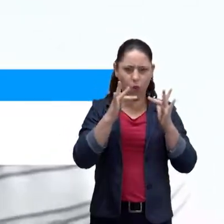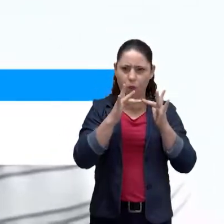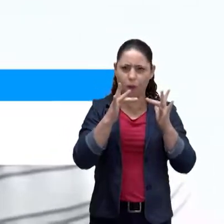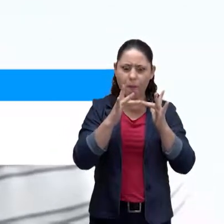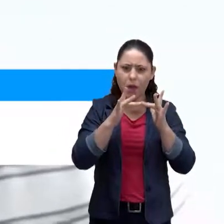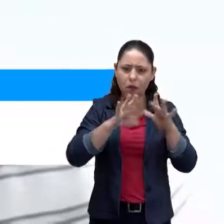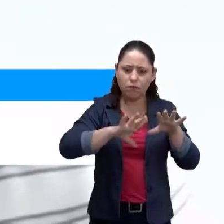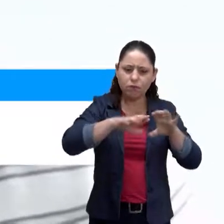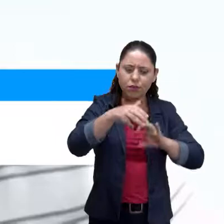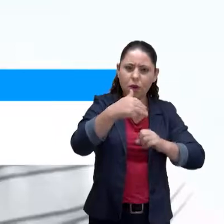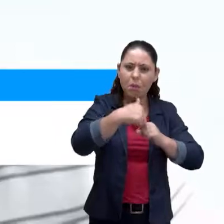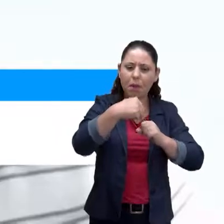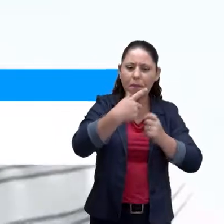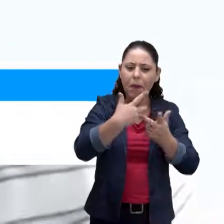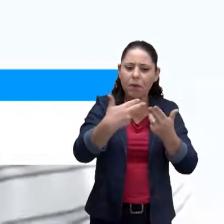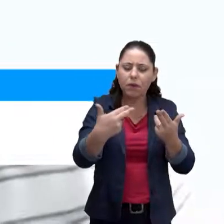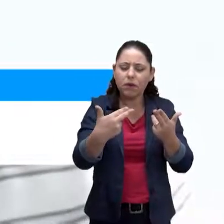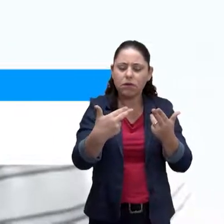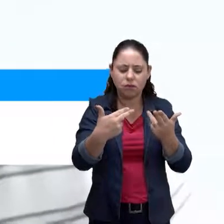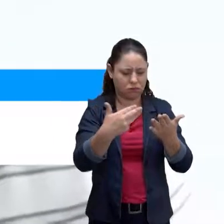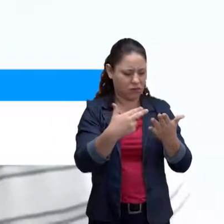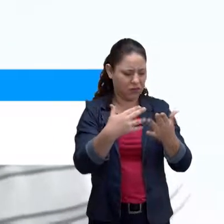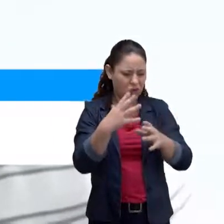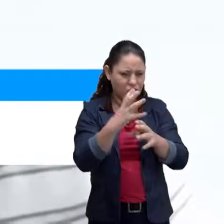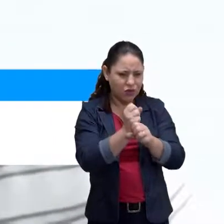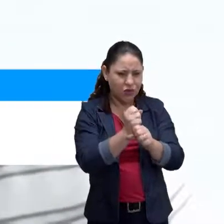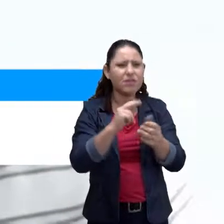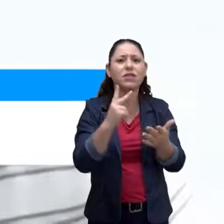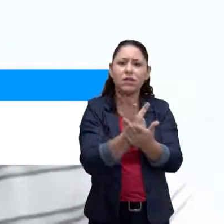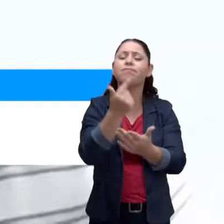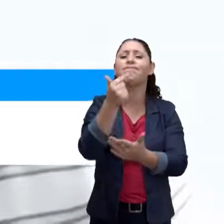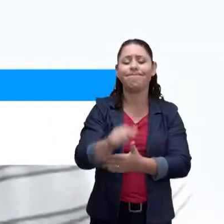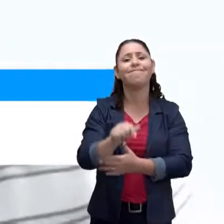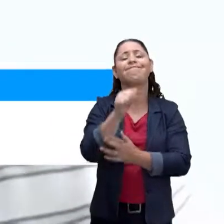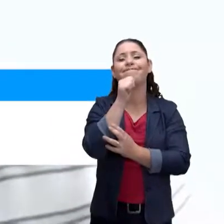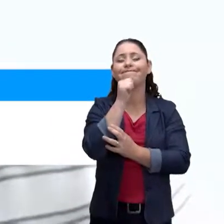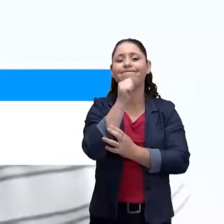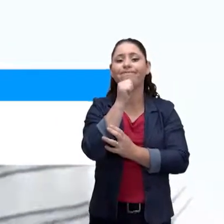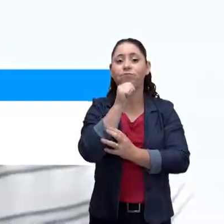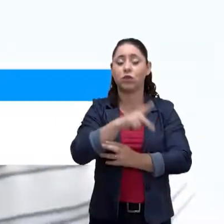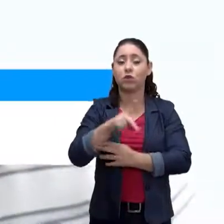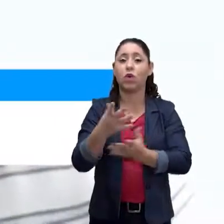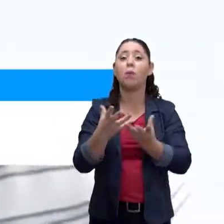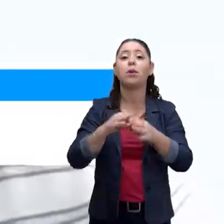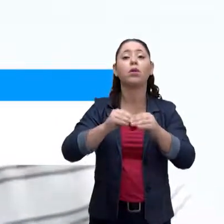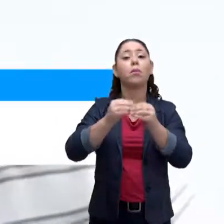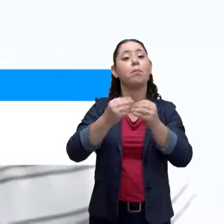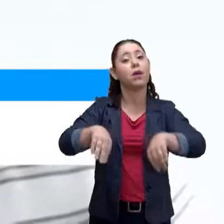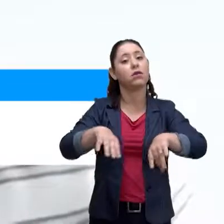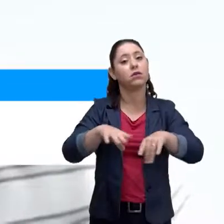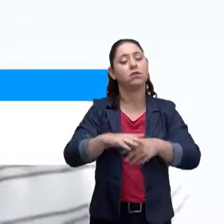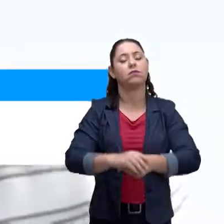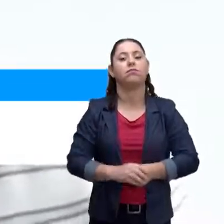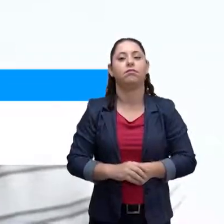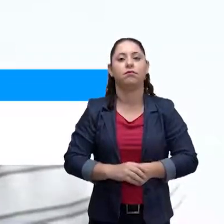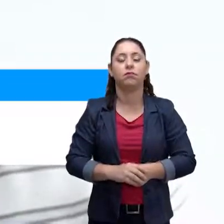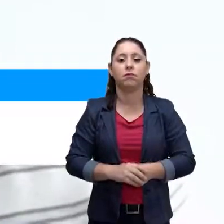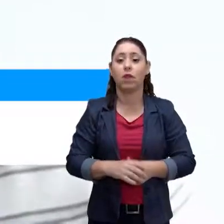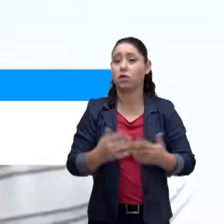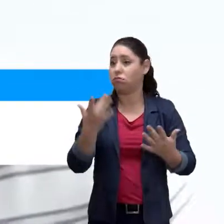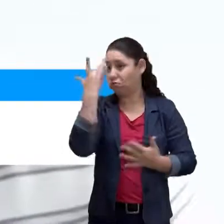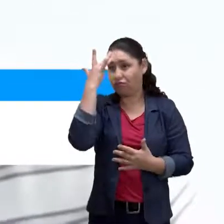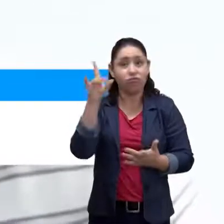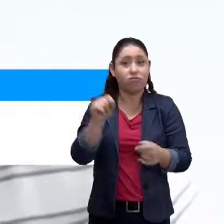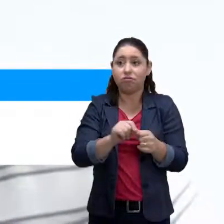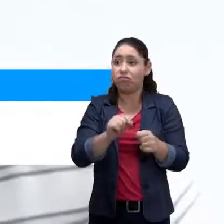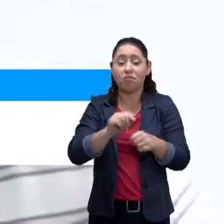corresponde aos títulos apresentados. Muitos professores ficaram prejudicados nesse processo. Então,